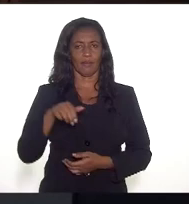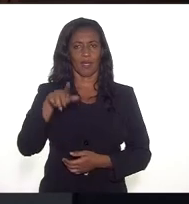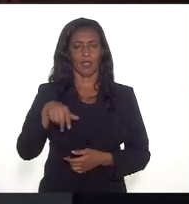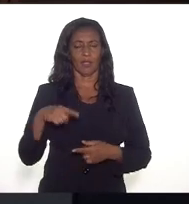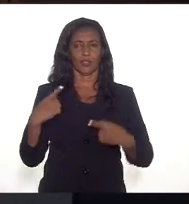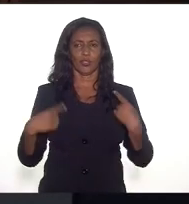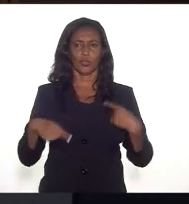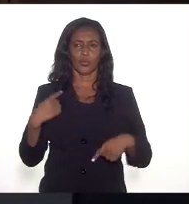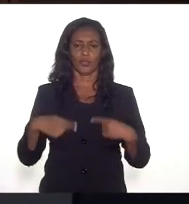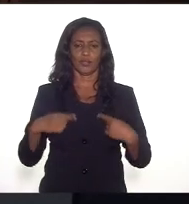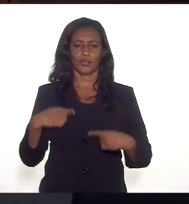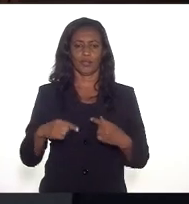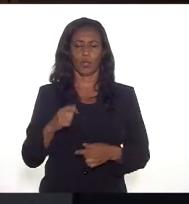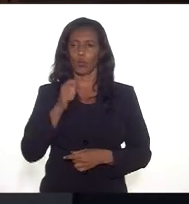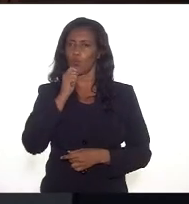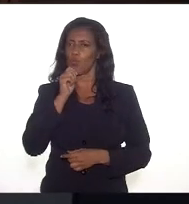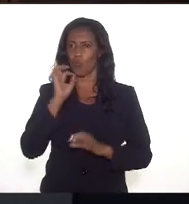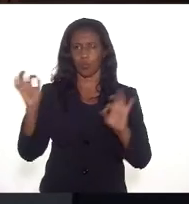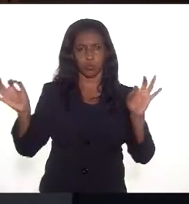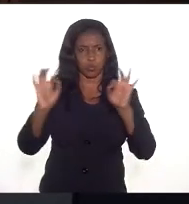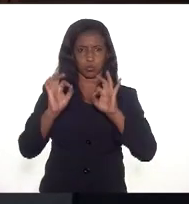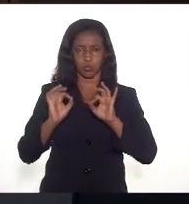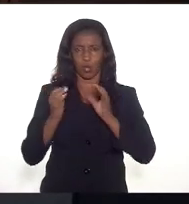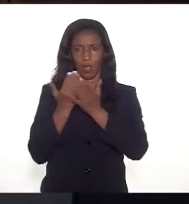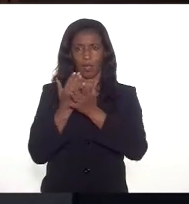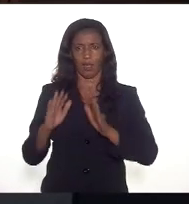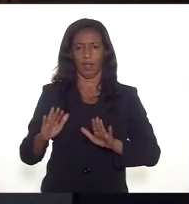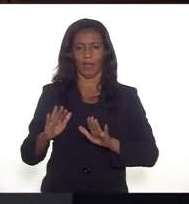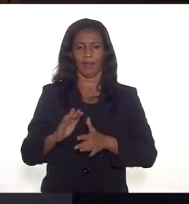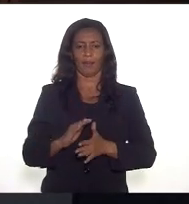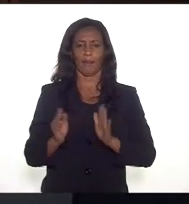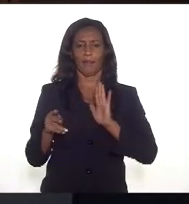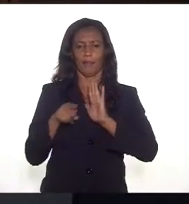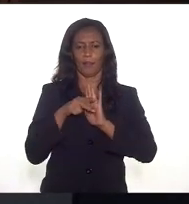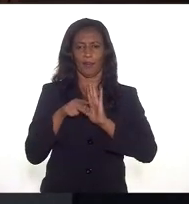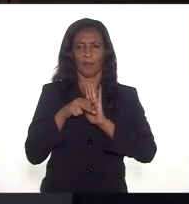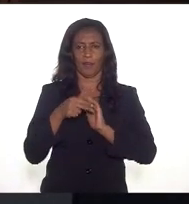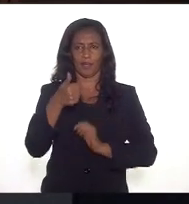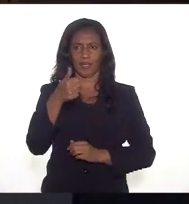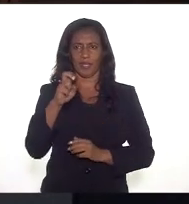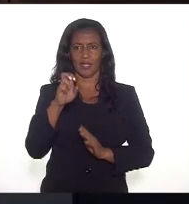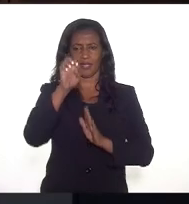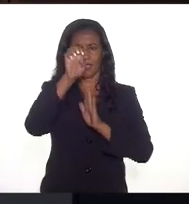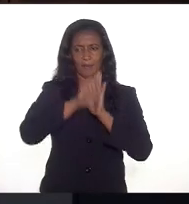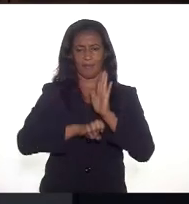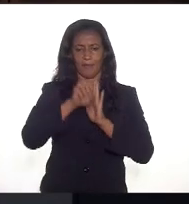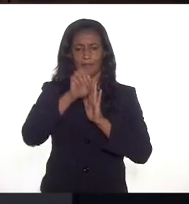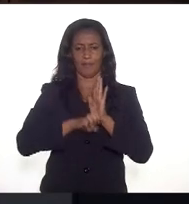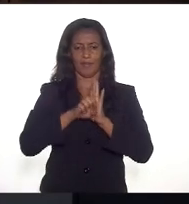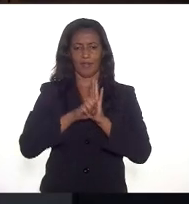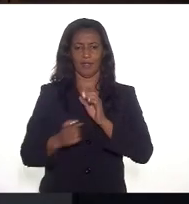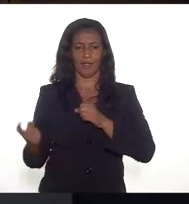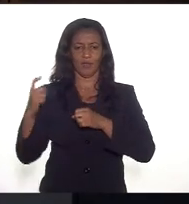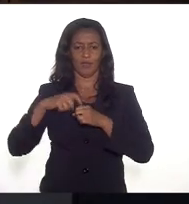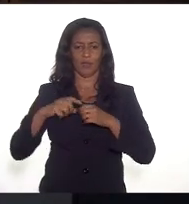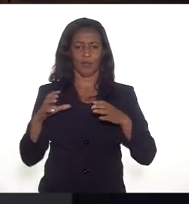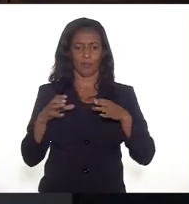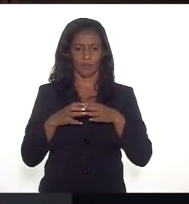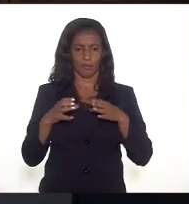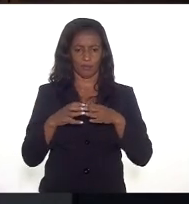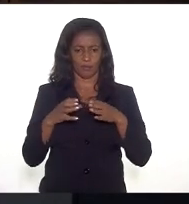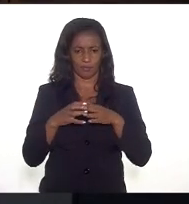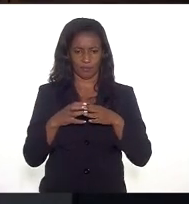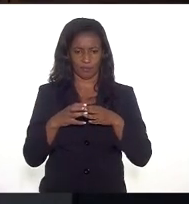Em discussão. Não havendo quem queira discutir, encerrada a discussão, a presente proposta recebeu 15 emendas e retorna às comissões. Então,